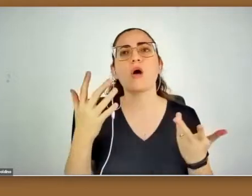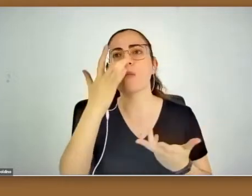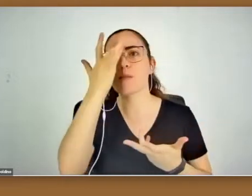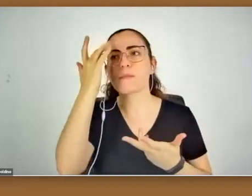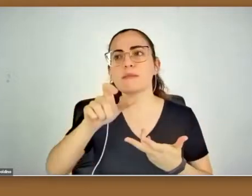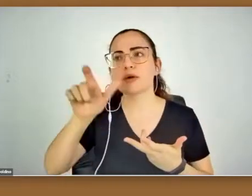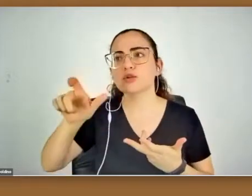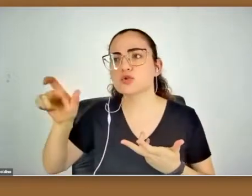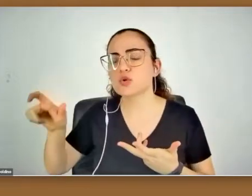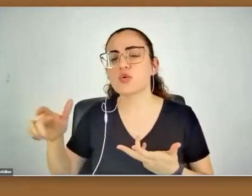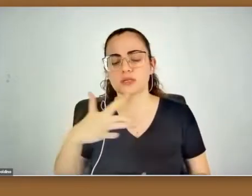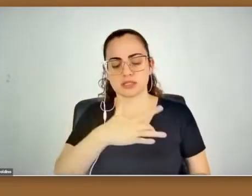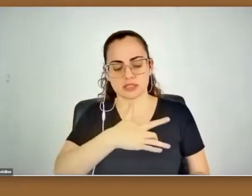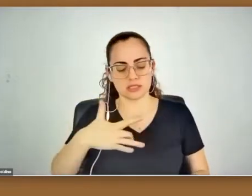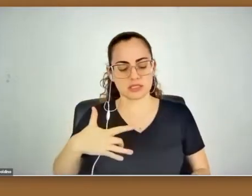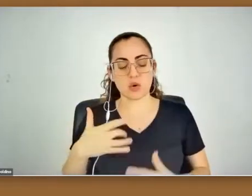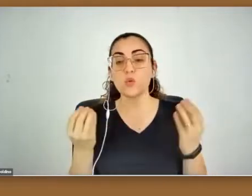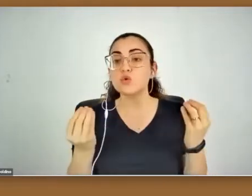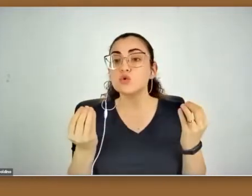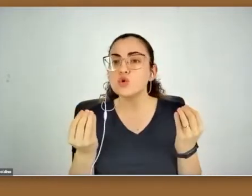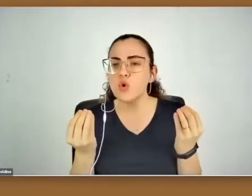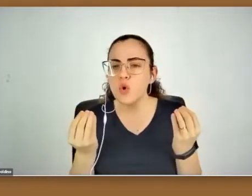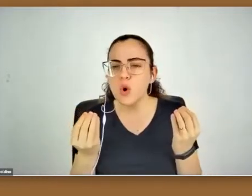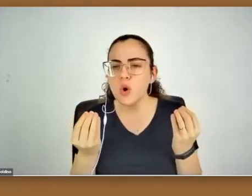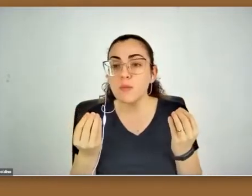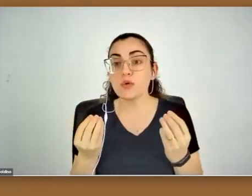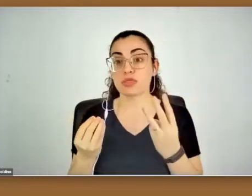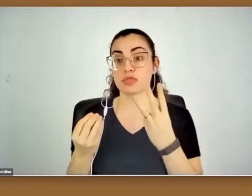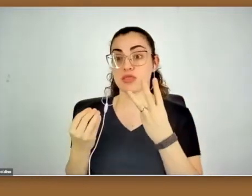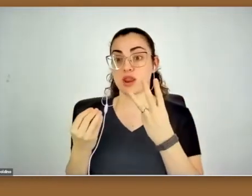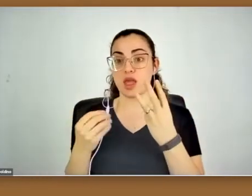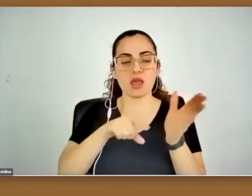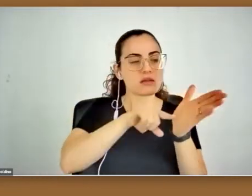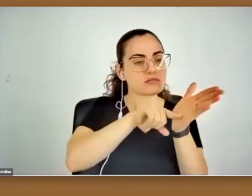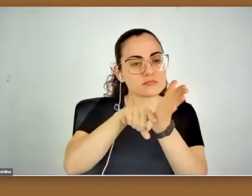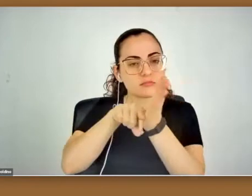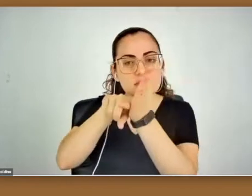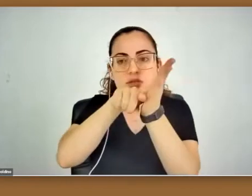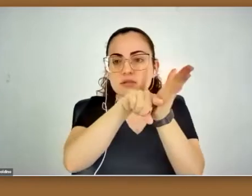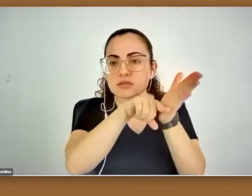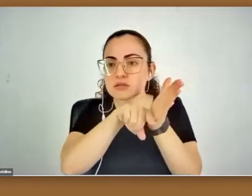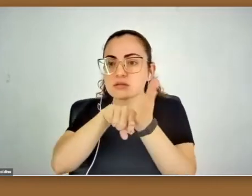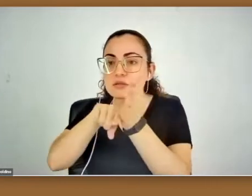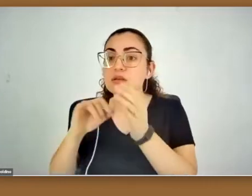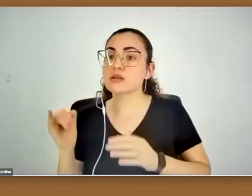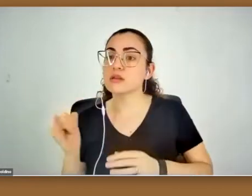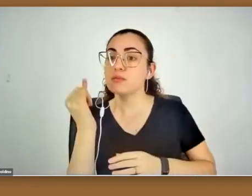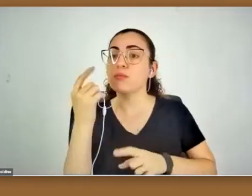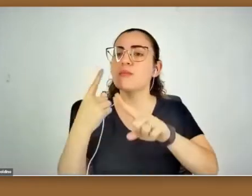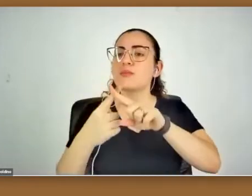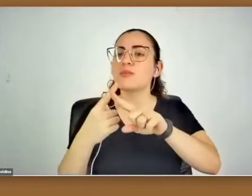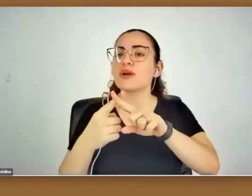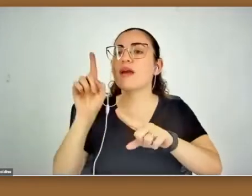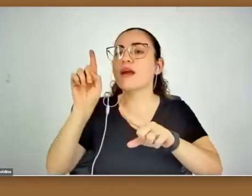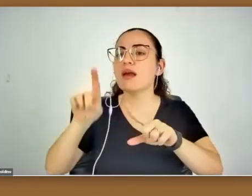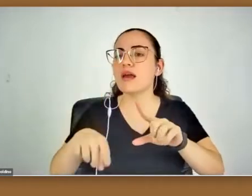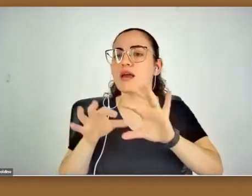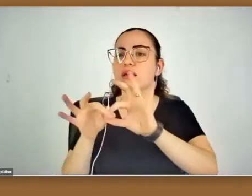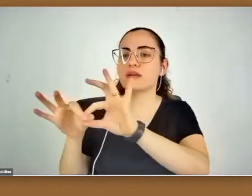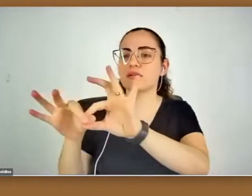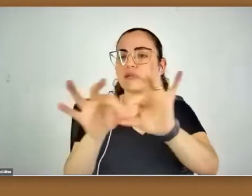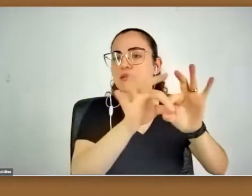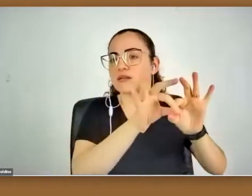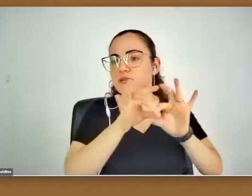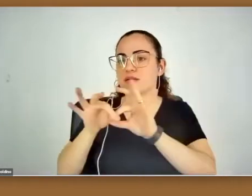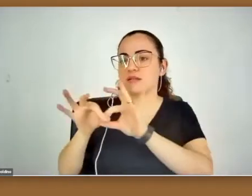saúde desses três, né, dessas três coisas que eu acabei de falar com vocês, humanos, animais e ambientes, elas estão interconectadas,